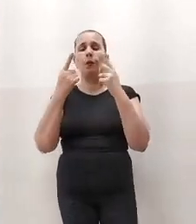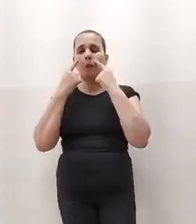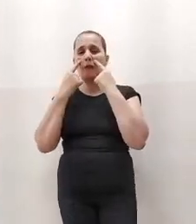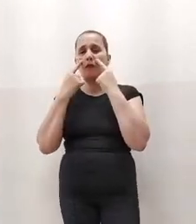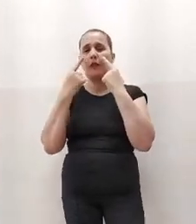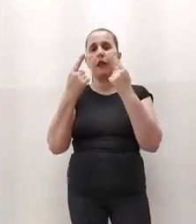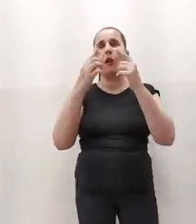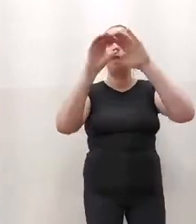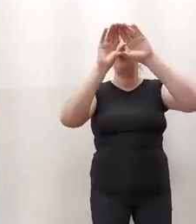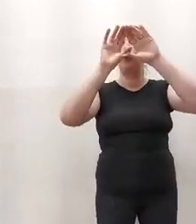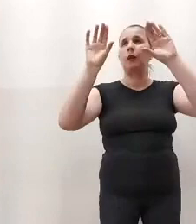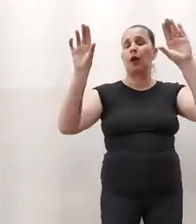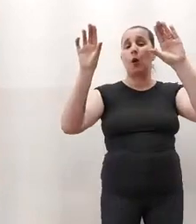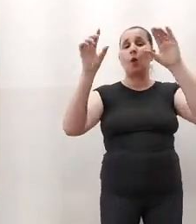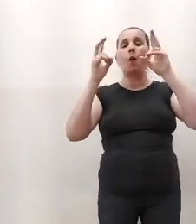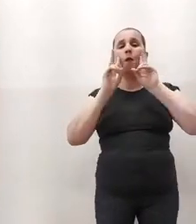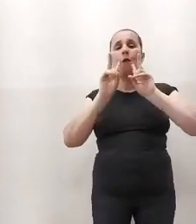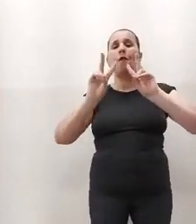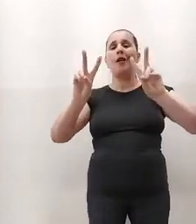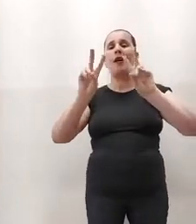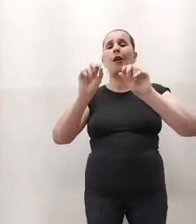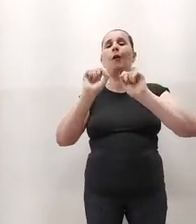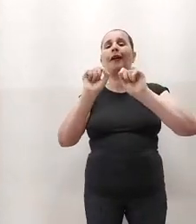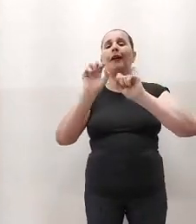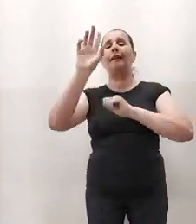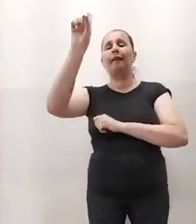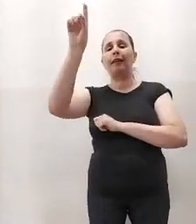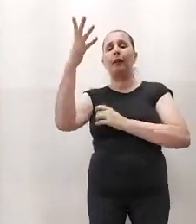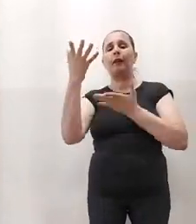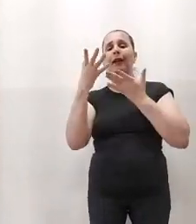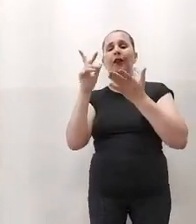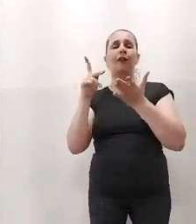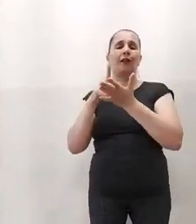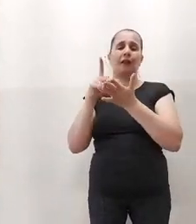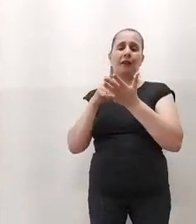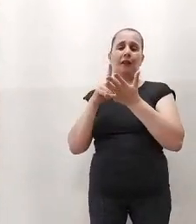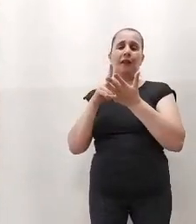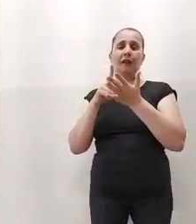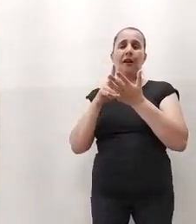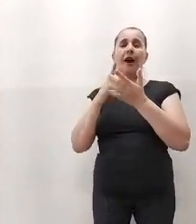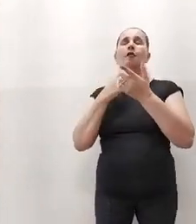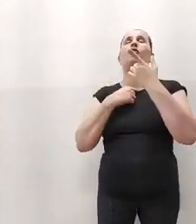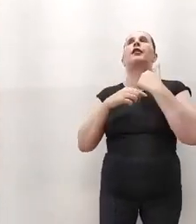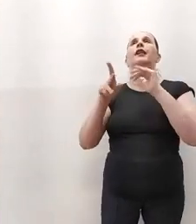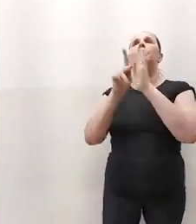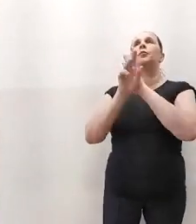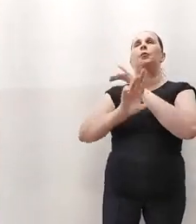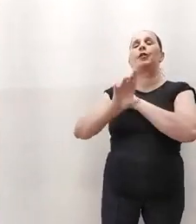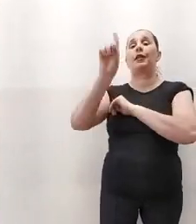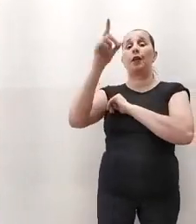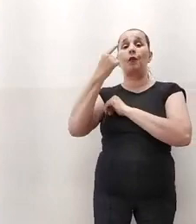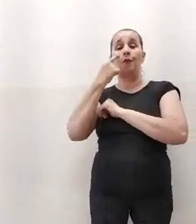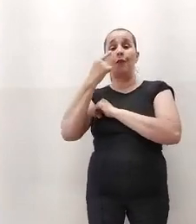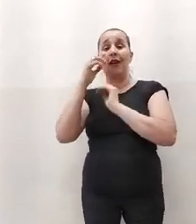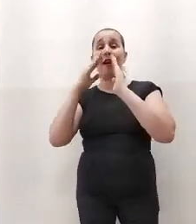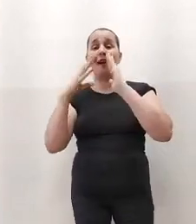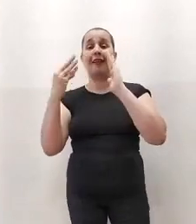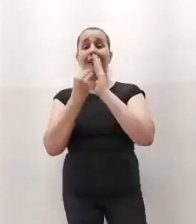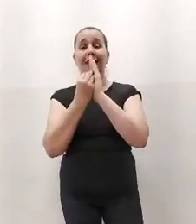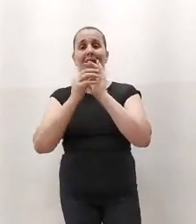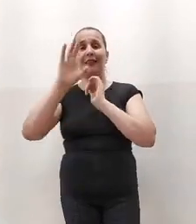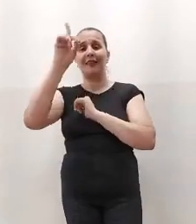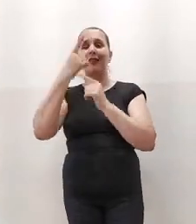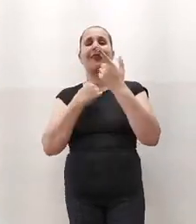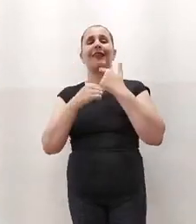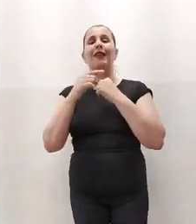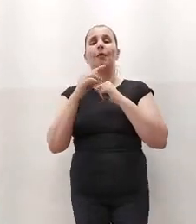celestial significa ver o que Deus realmente deseja, ver a igreja que Deus deseja e correr atrás para